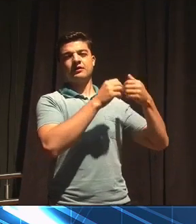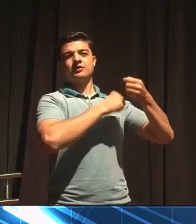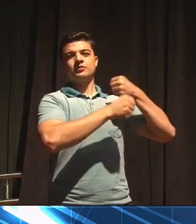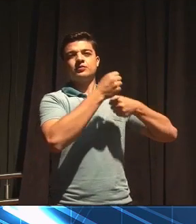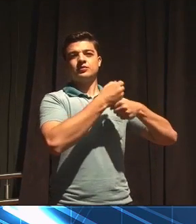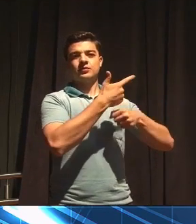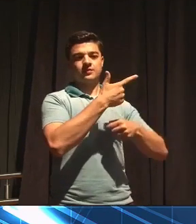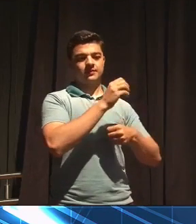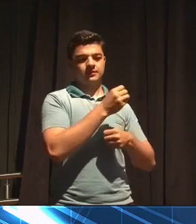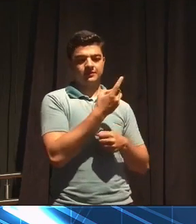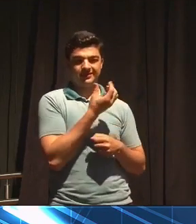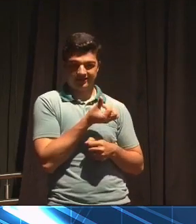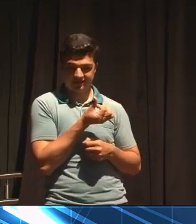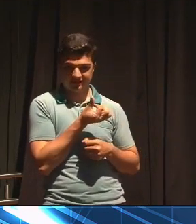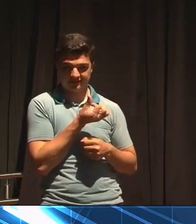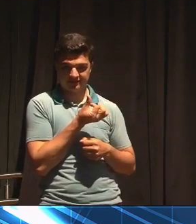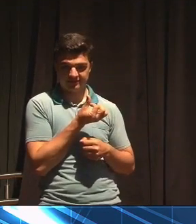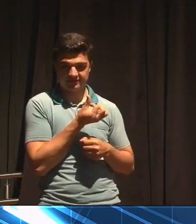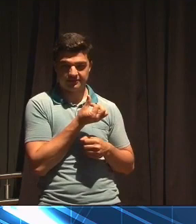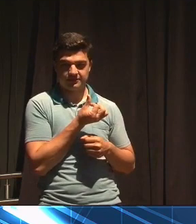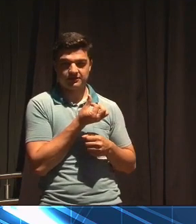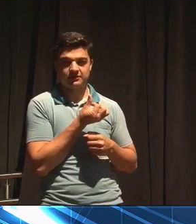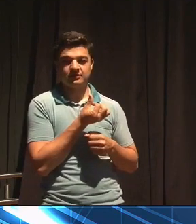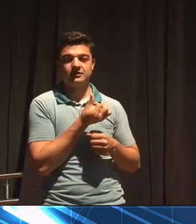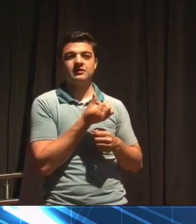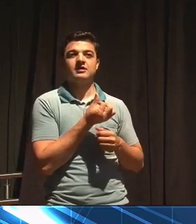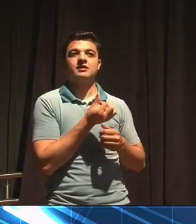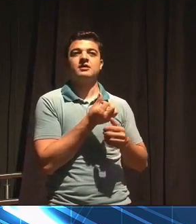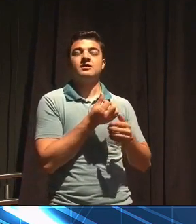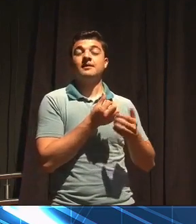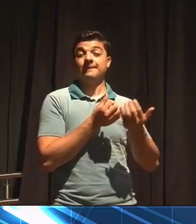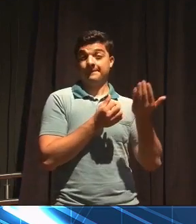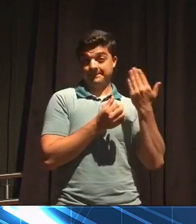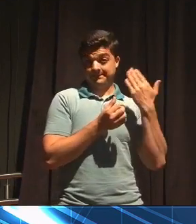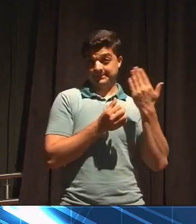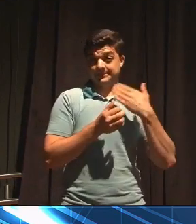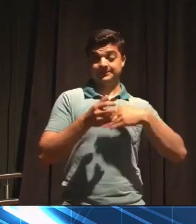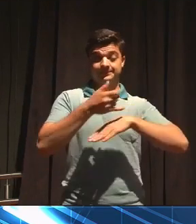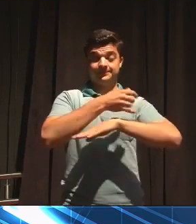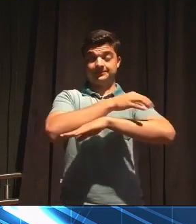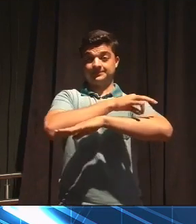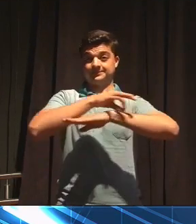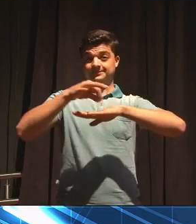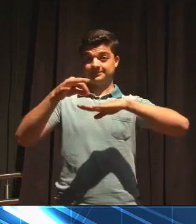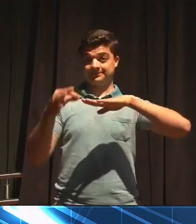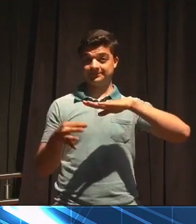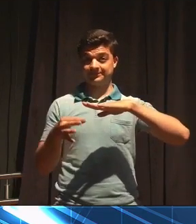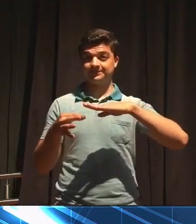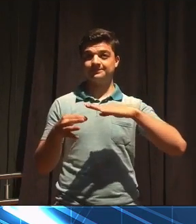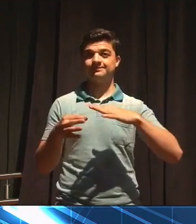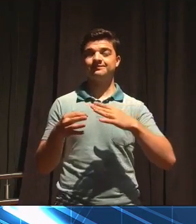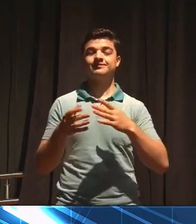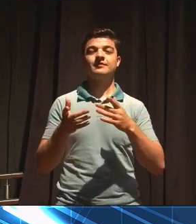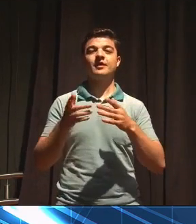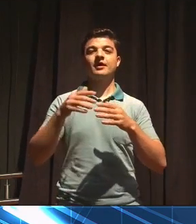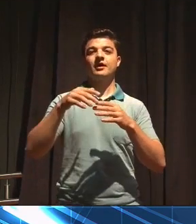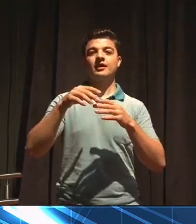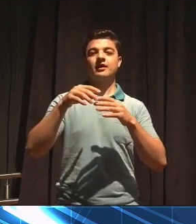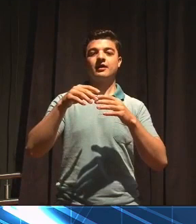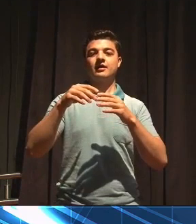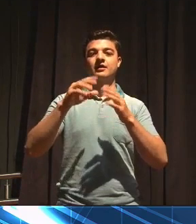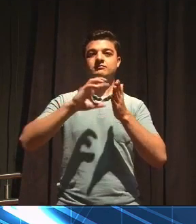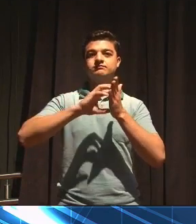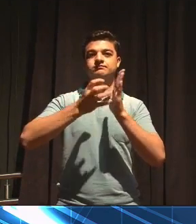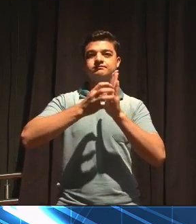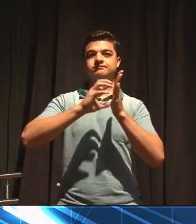14, 15 anos ali, o Agile, como muitas empresas, tinha uma arquitetura monolítica, com bancos de dados monolíticos.